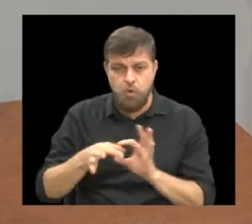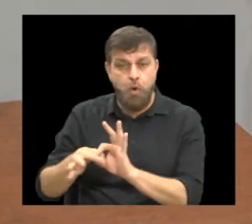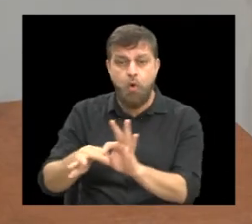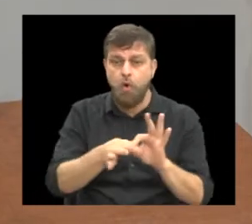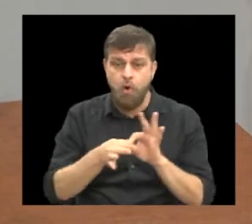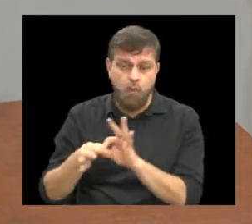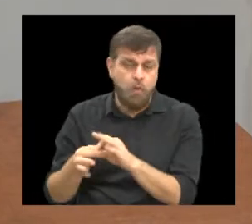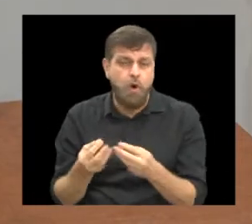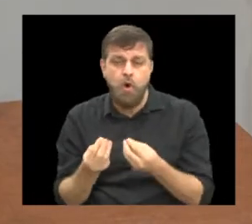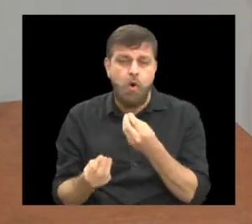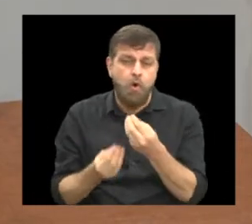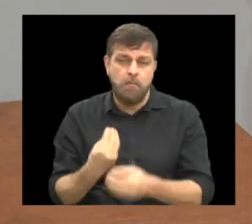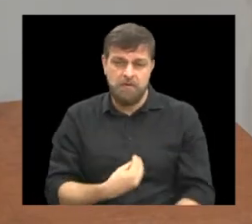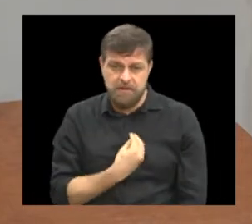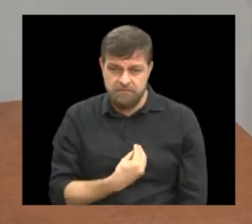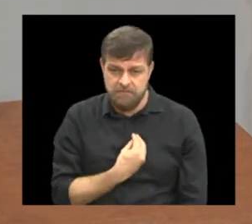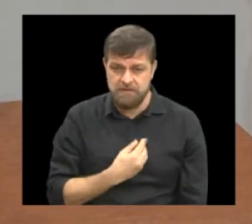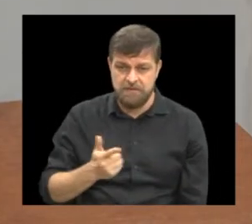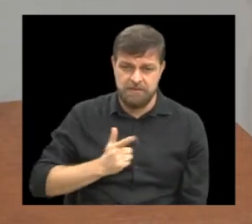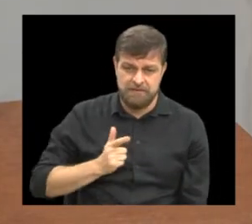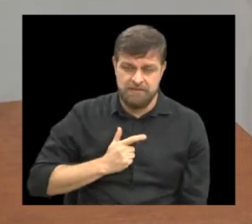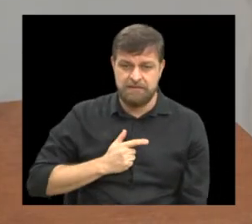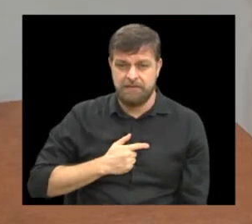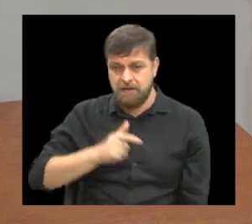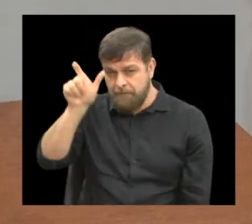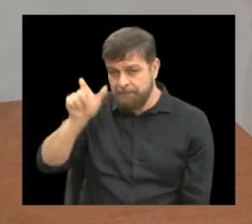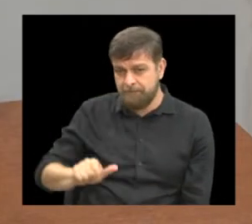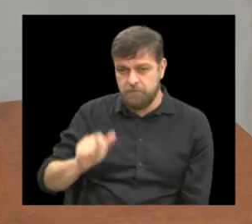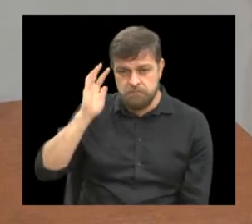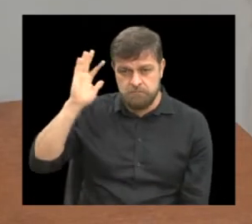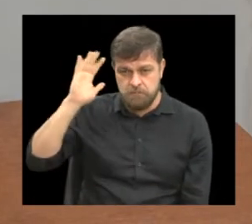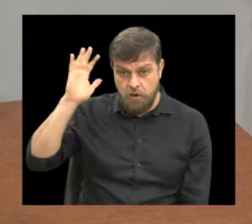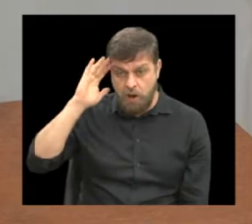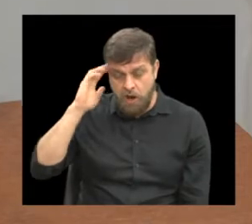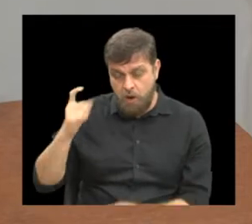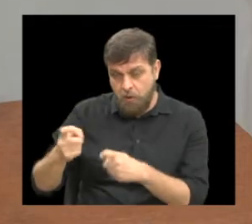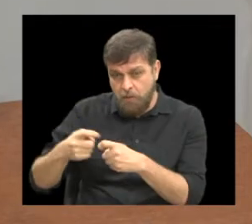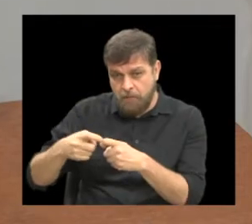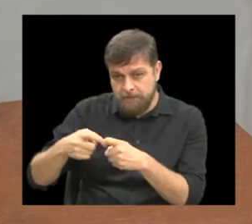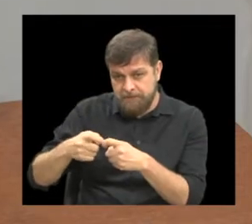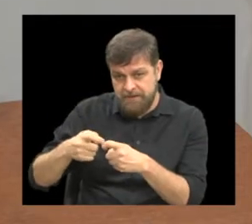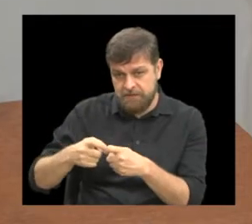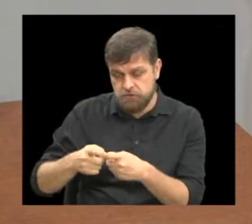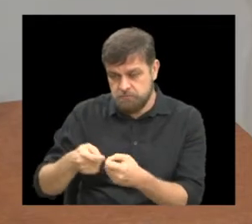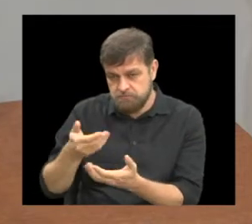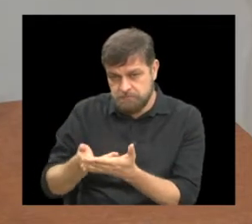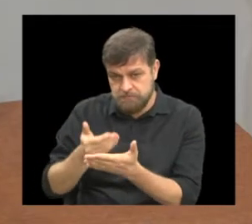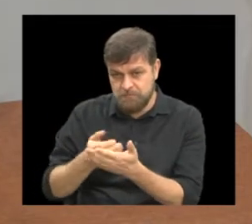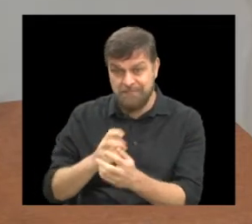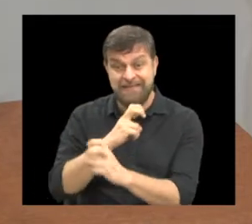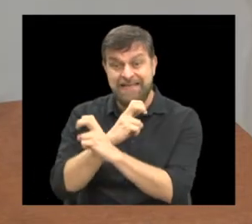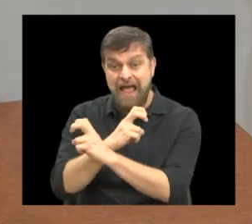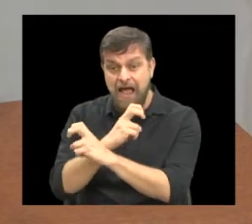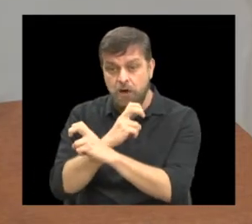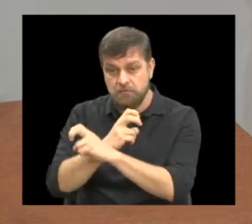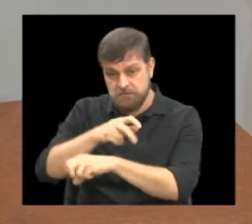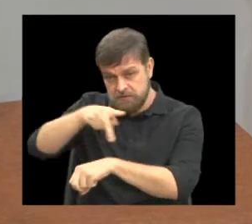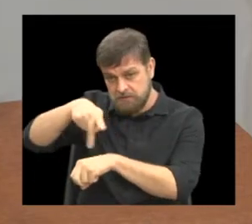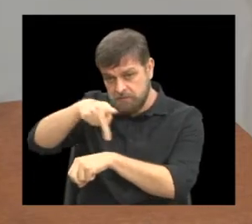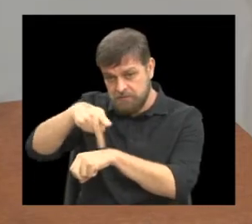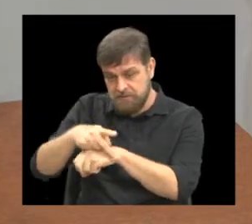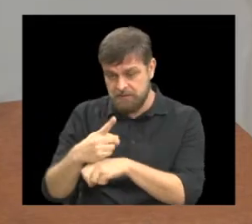Então, nós vamos falar um pouquinho sobre Leo Kanner, que foi um médico psiquiatra infantil. Ele é austríaco, que